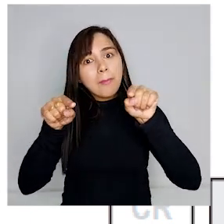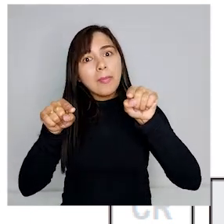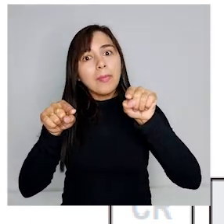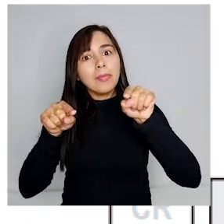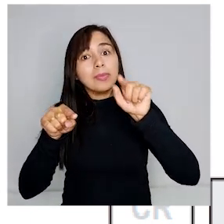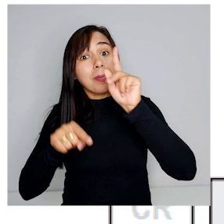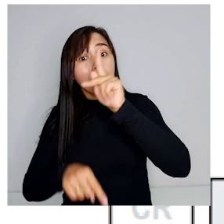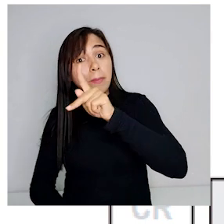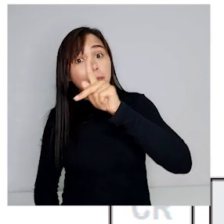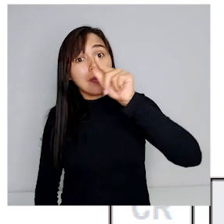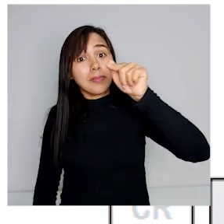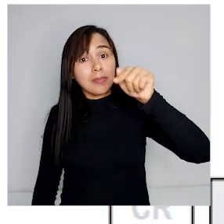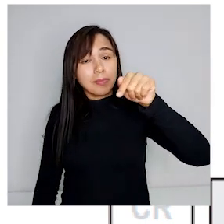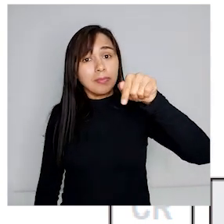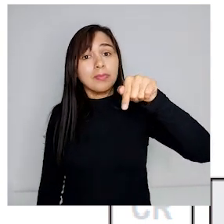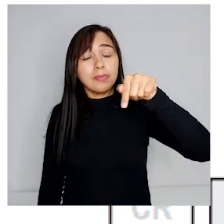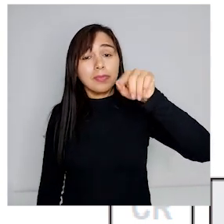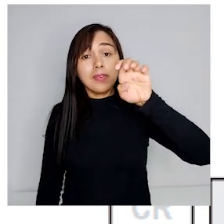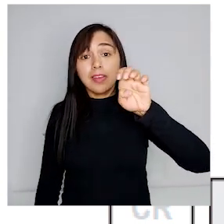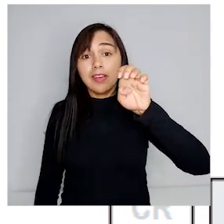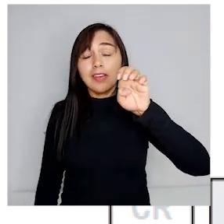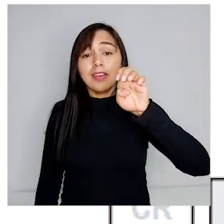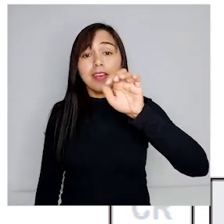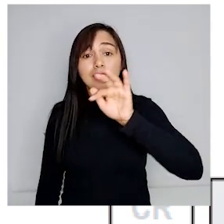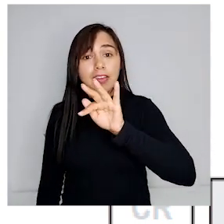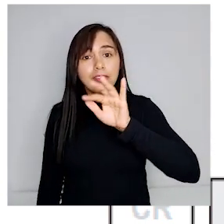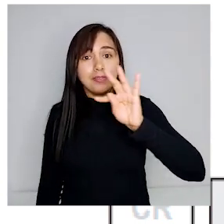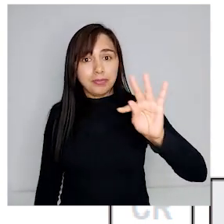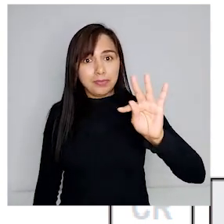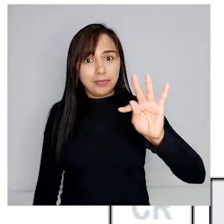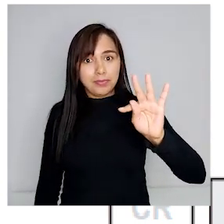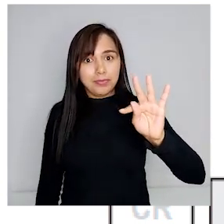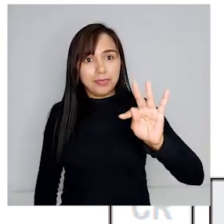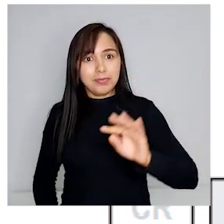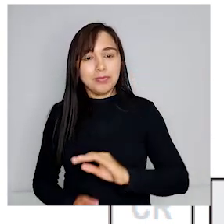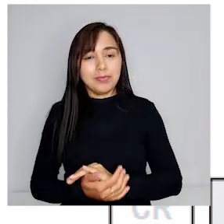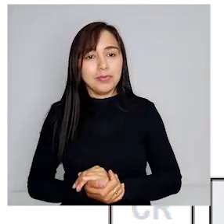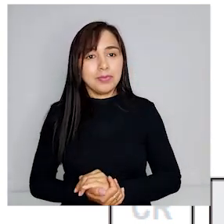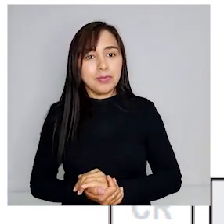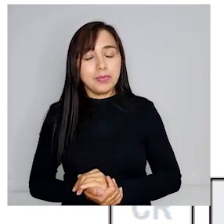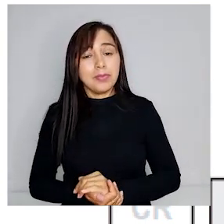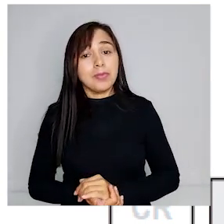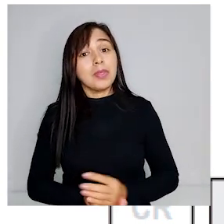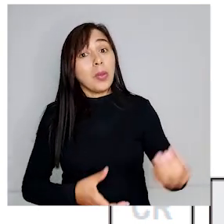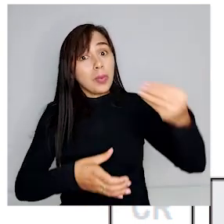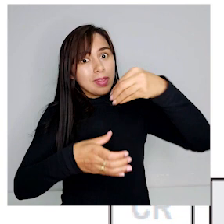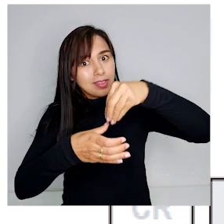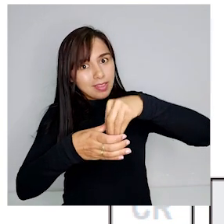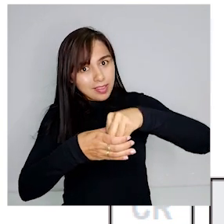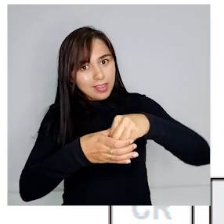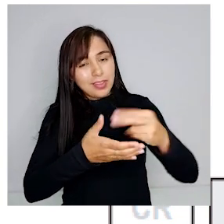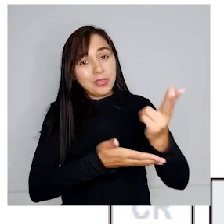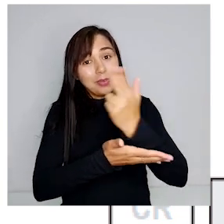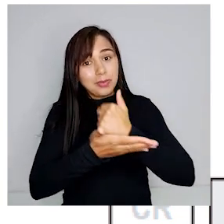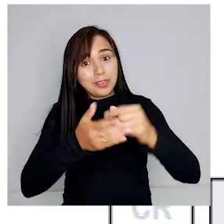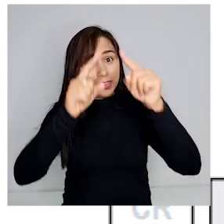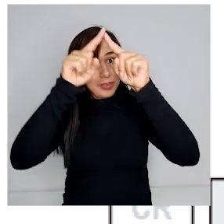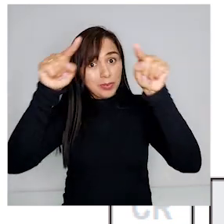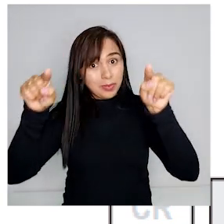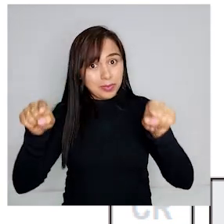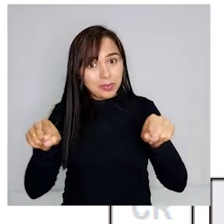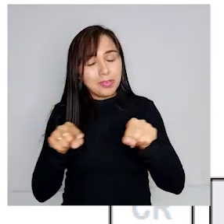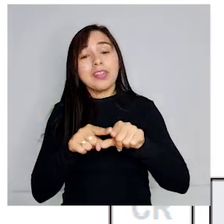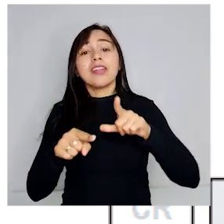R, S e T. Então, ele definiu aí quem é esse hexágono e definiu também os seguintes